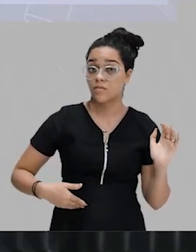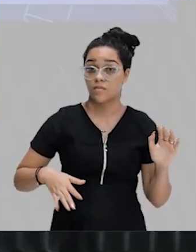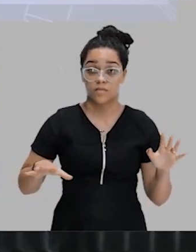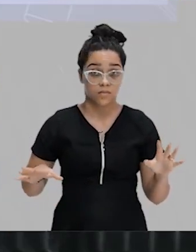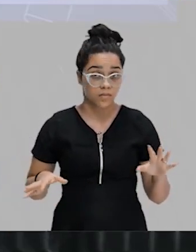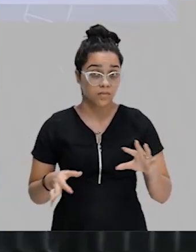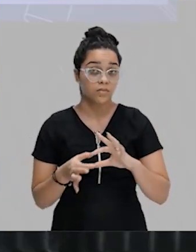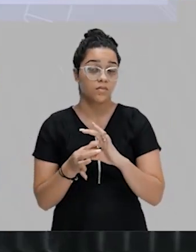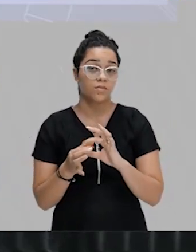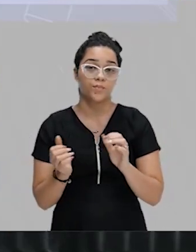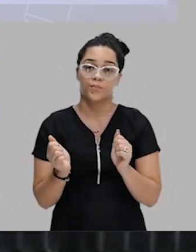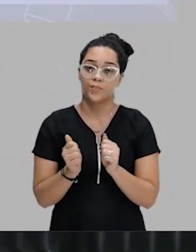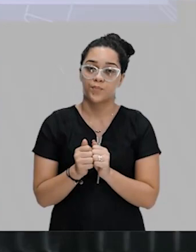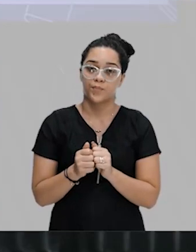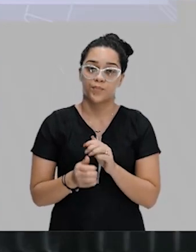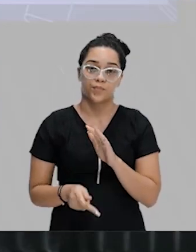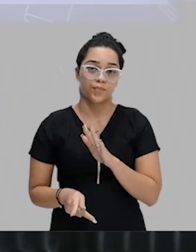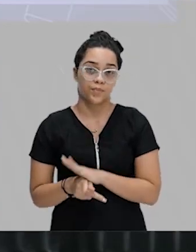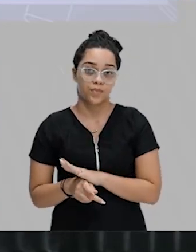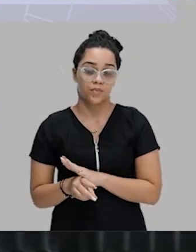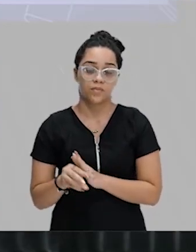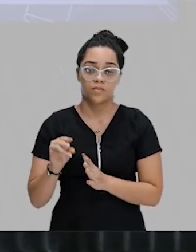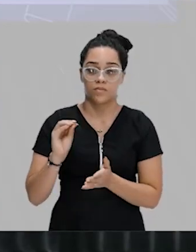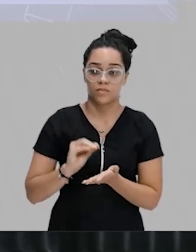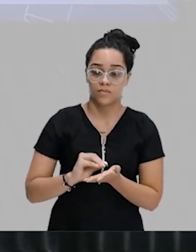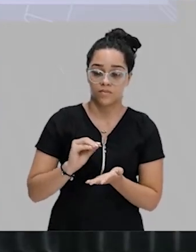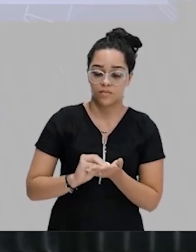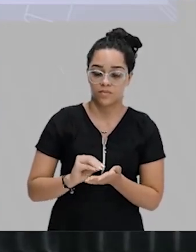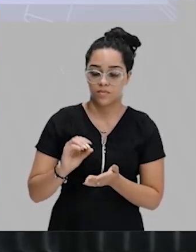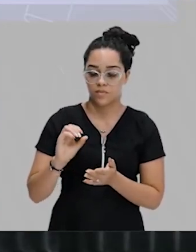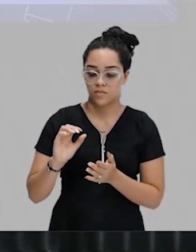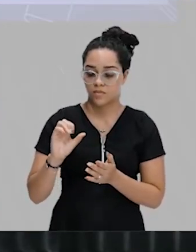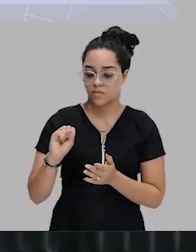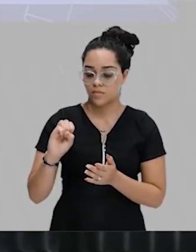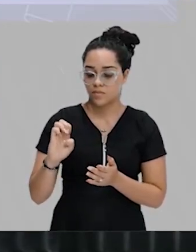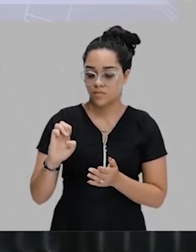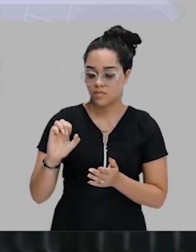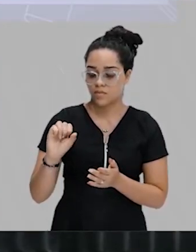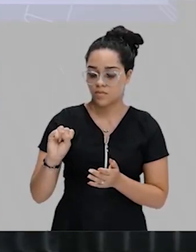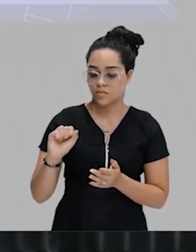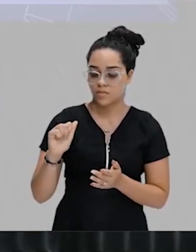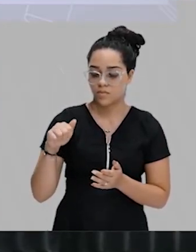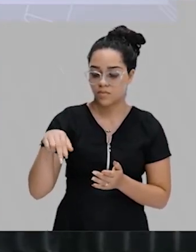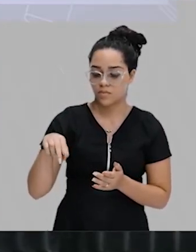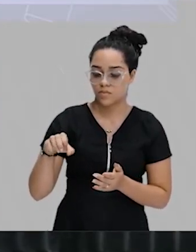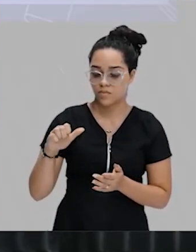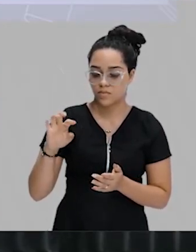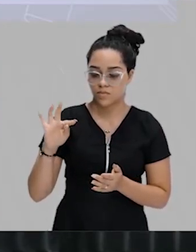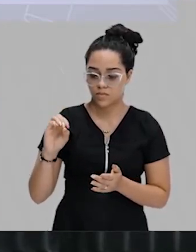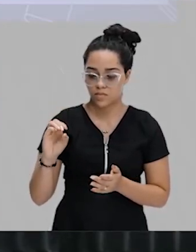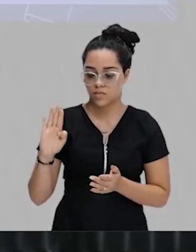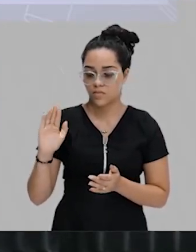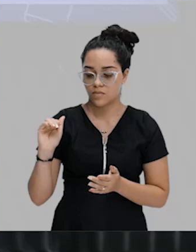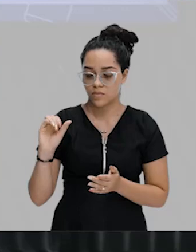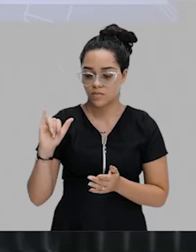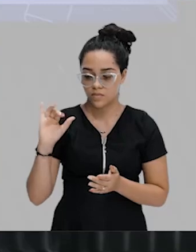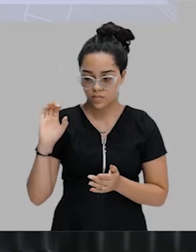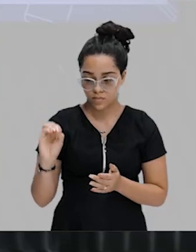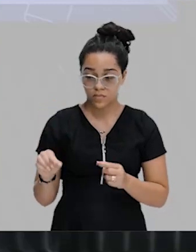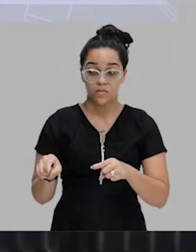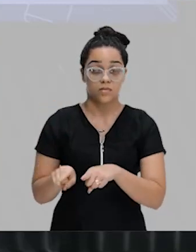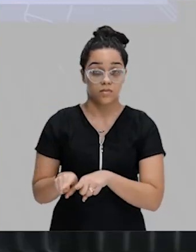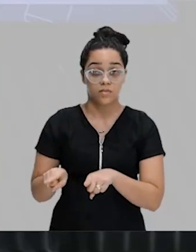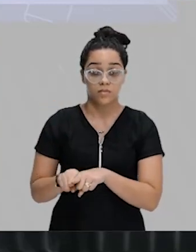aliado à questão da falta de saneamento básico, ou da precariedade do saneamento básico, e